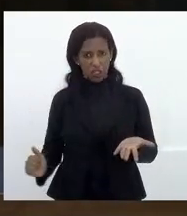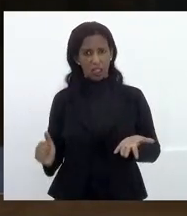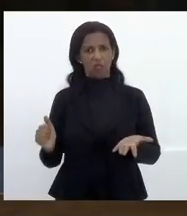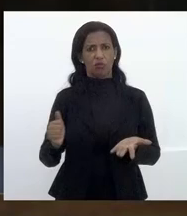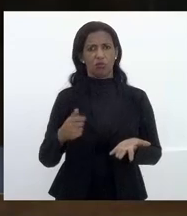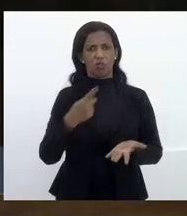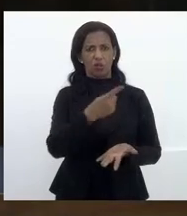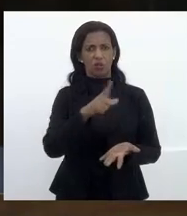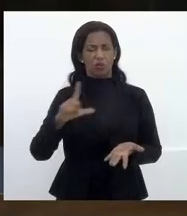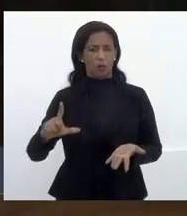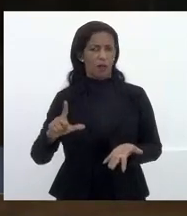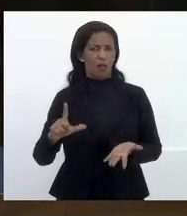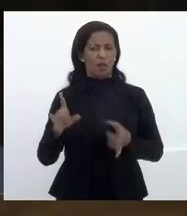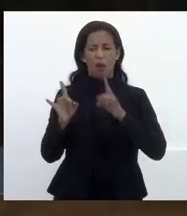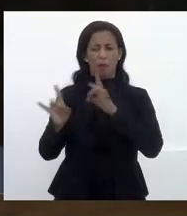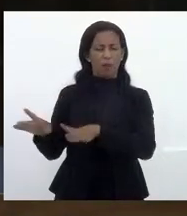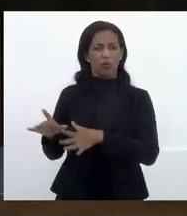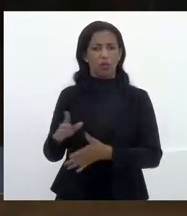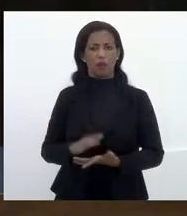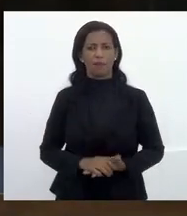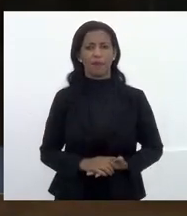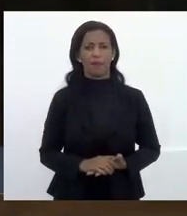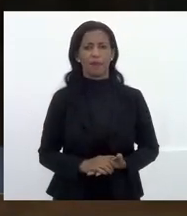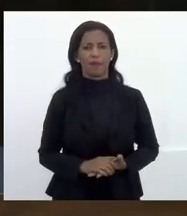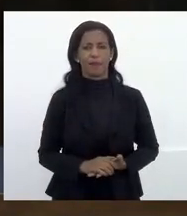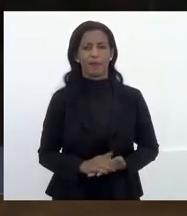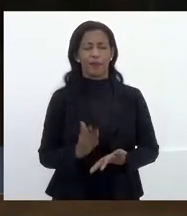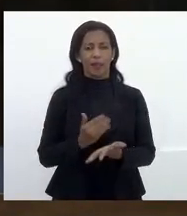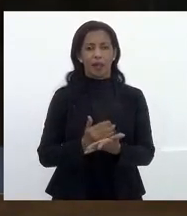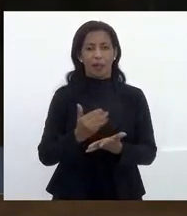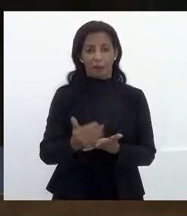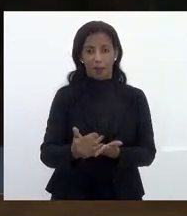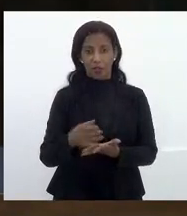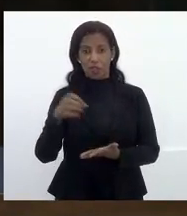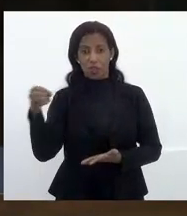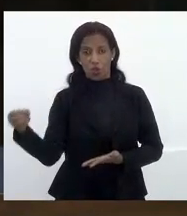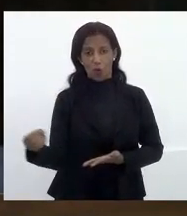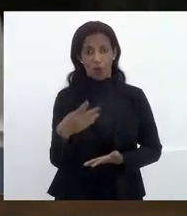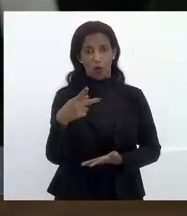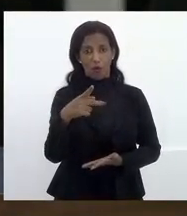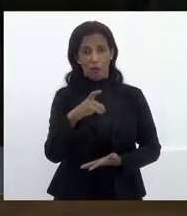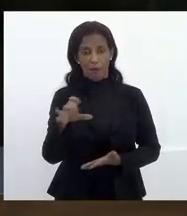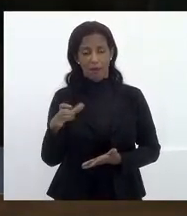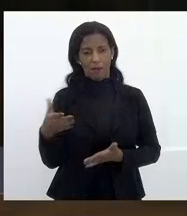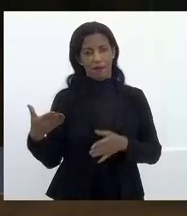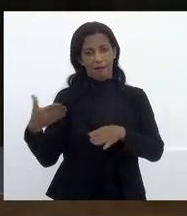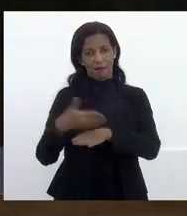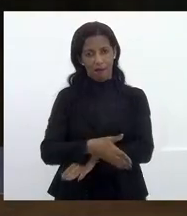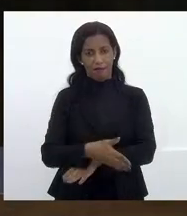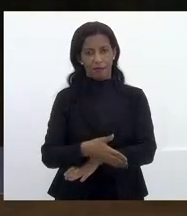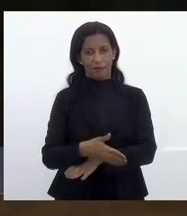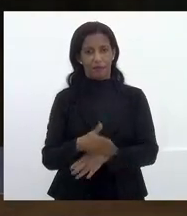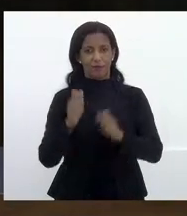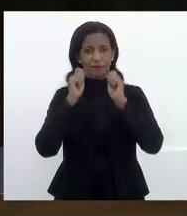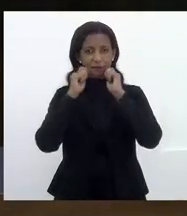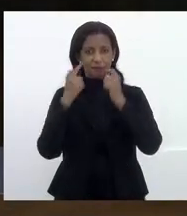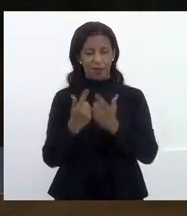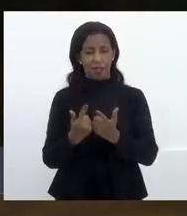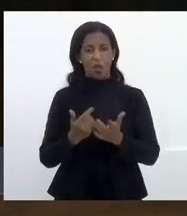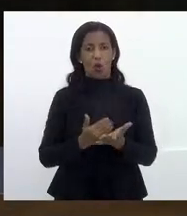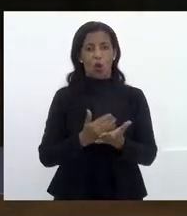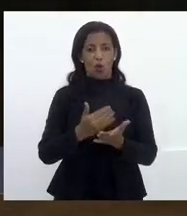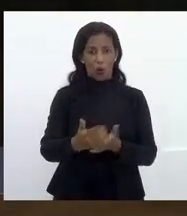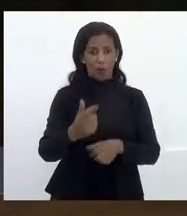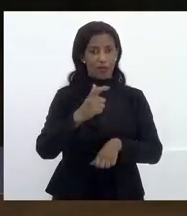seu o seu projeto de pauta abandonar o seu projeto a partir do momento que mais nova PEC ingressa na casa reabre-se o